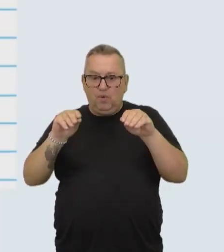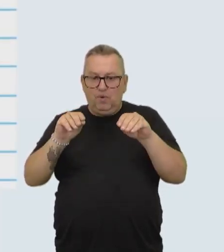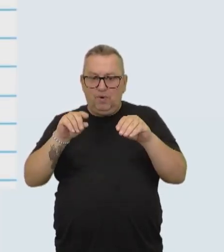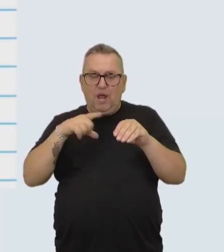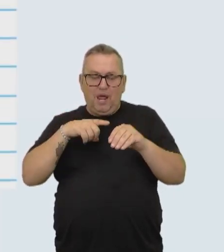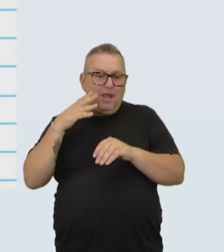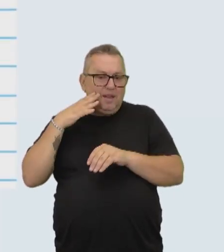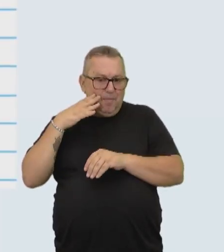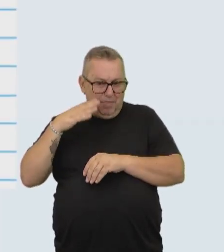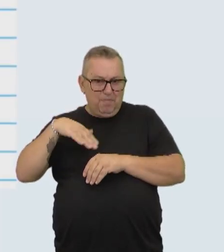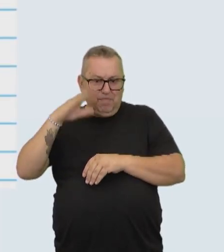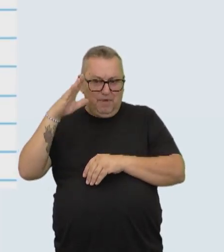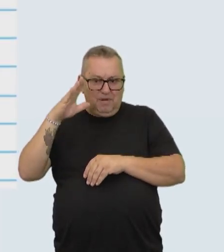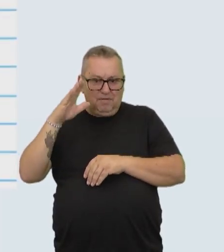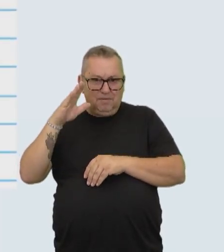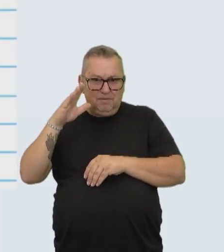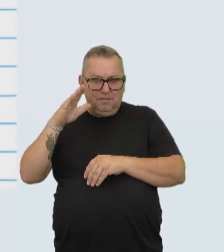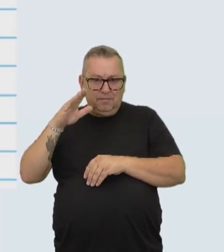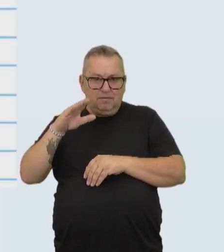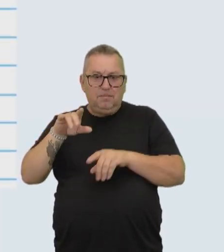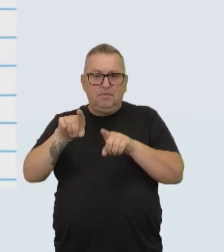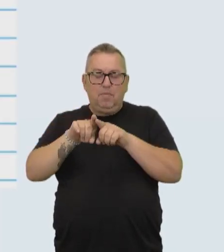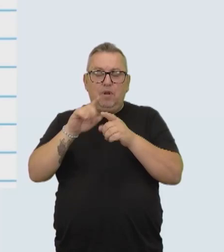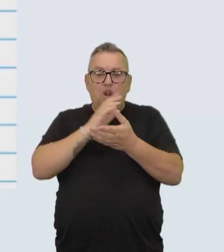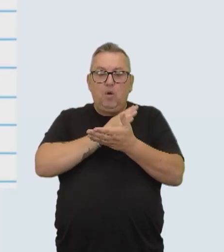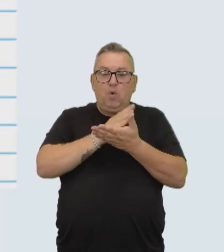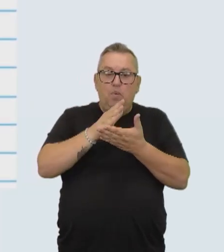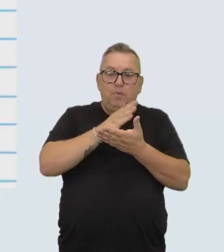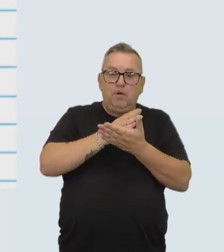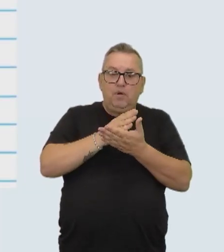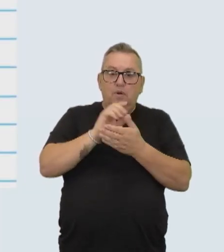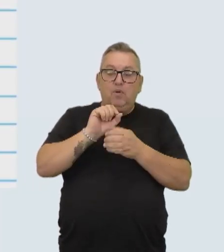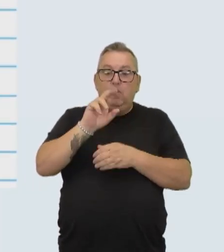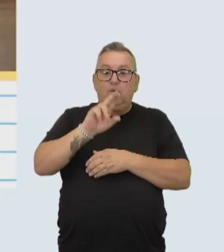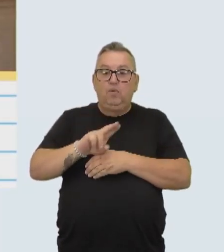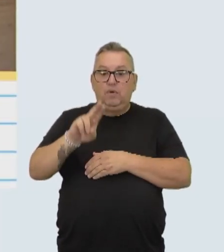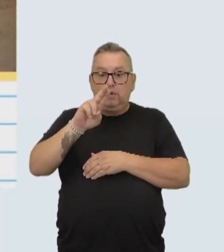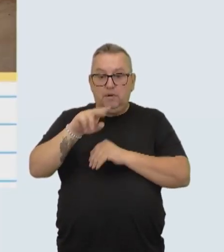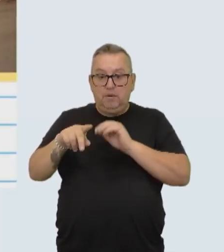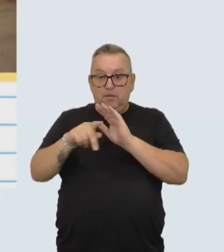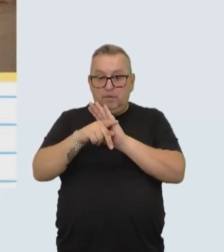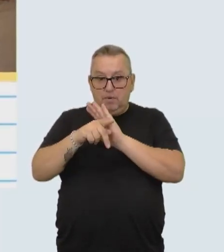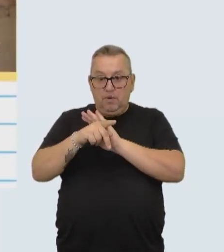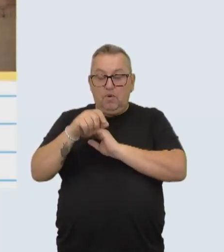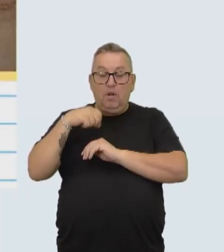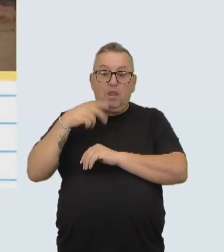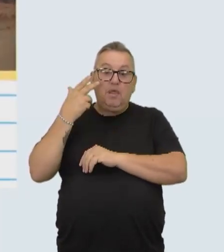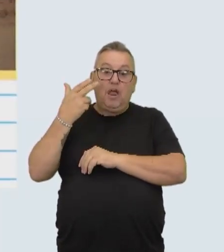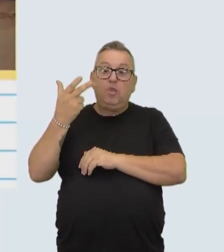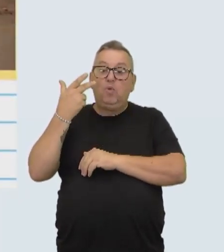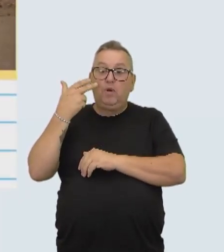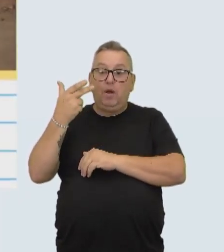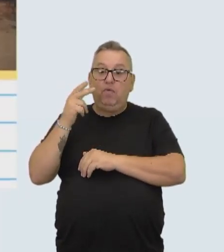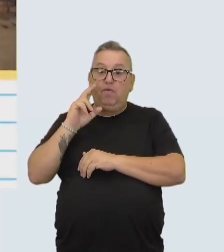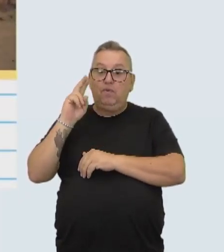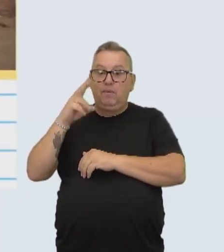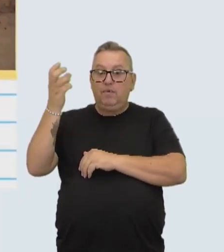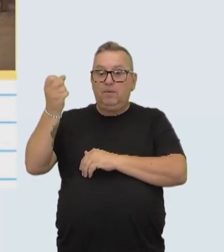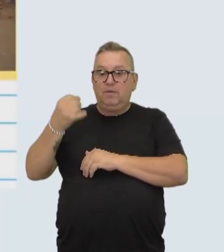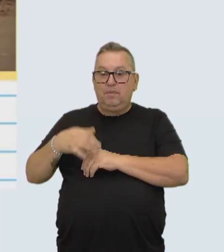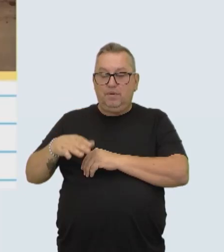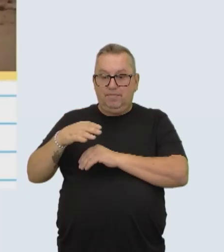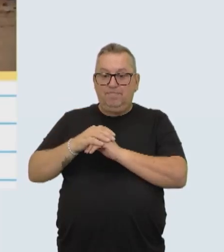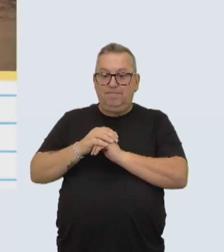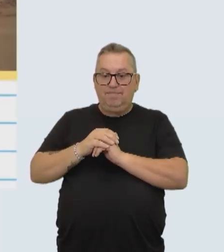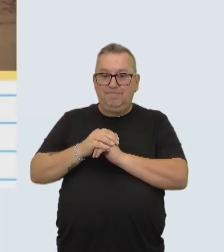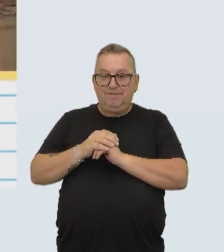é o processo pedológico? O ponto de partida é o estudo e o exame do perfil do solo em seu meio natural. Vamos brincar de